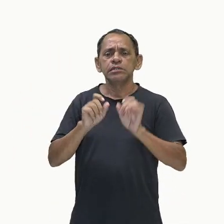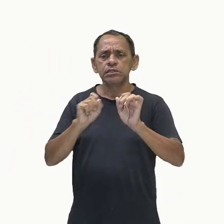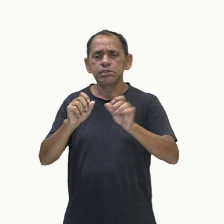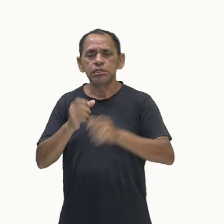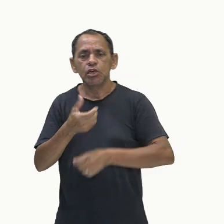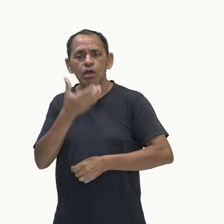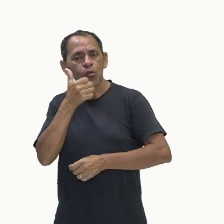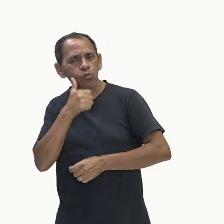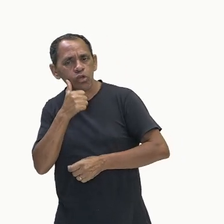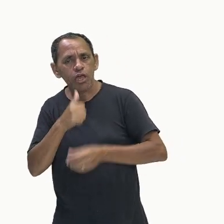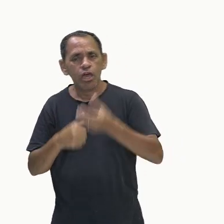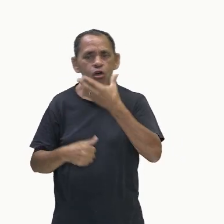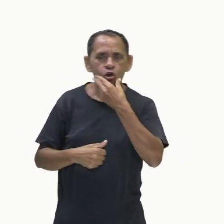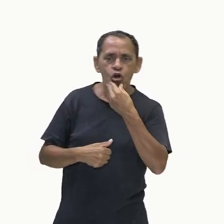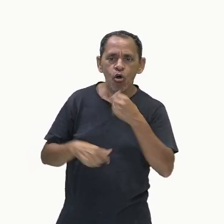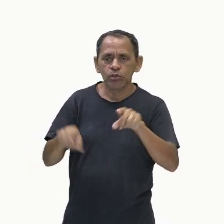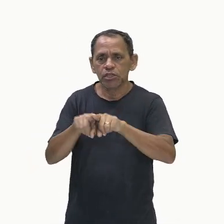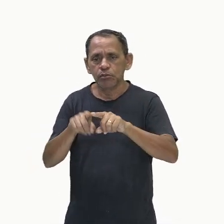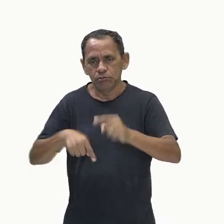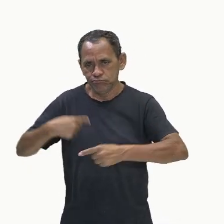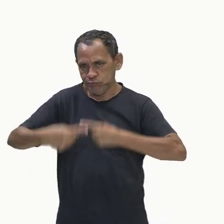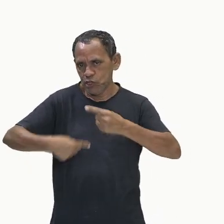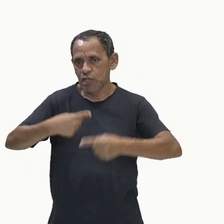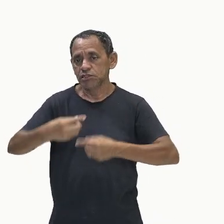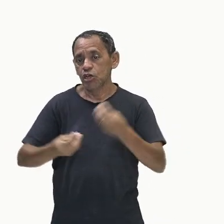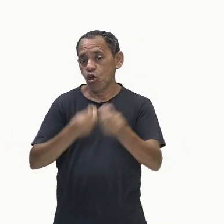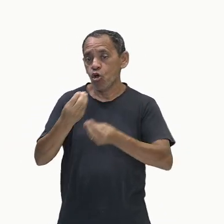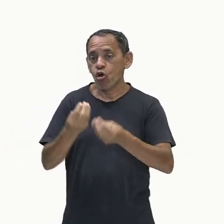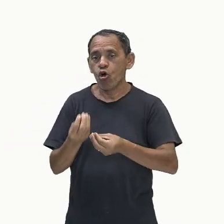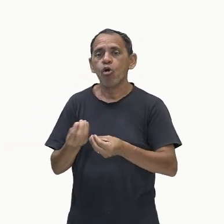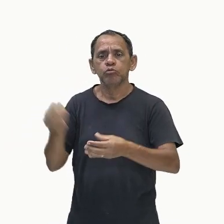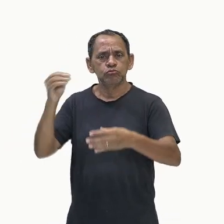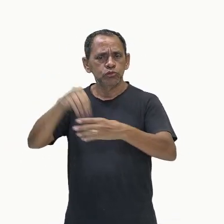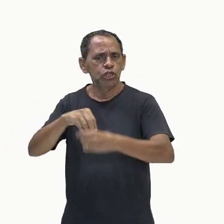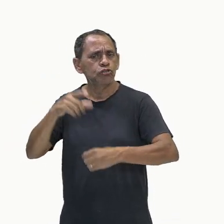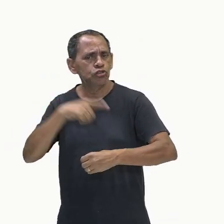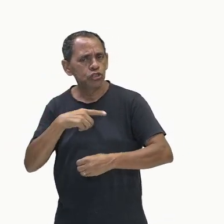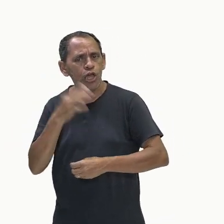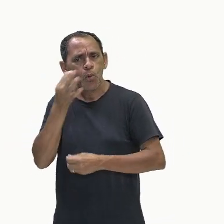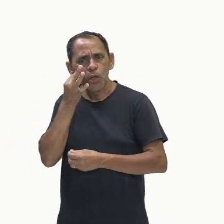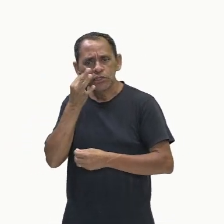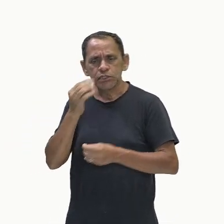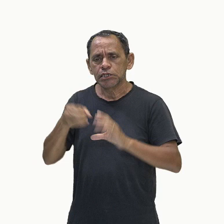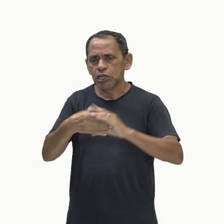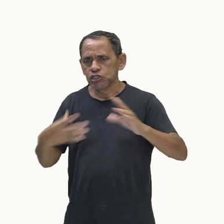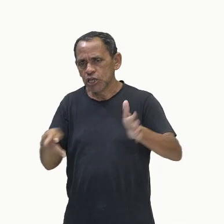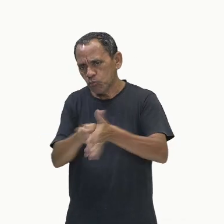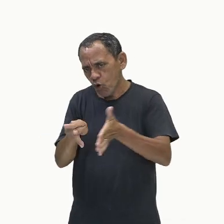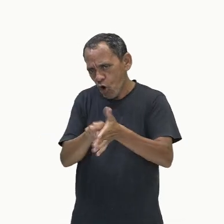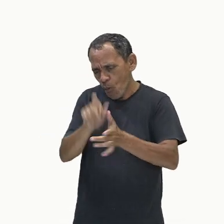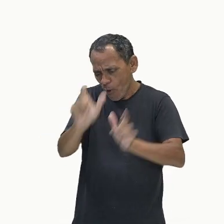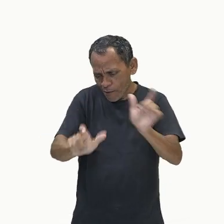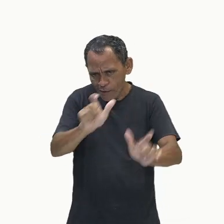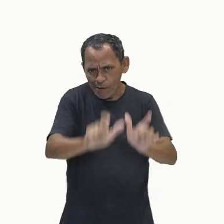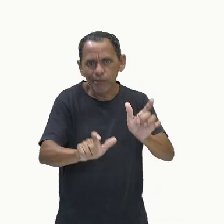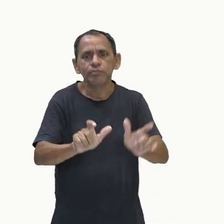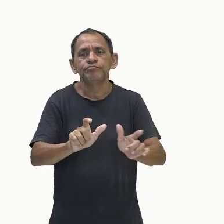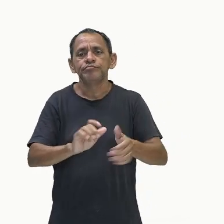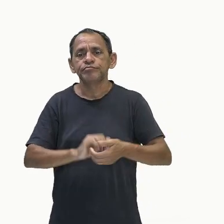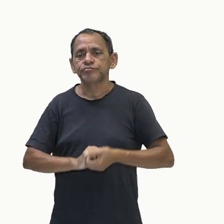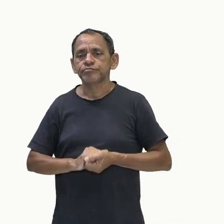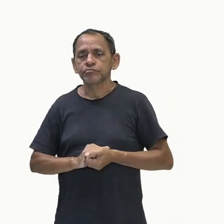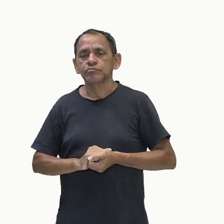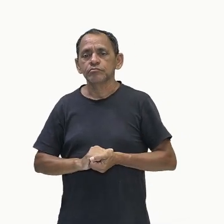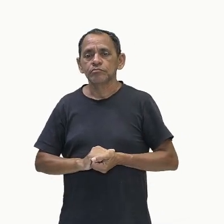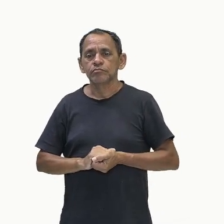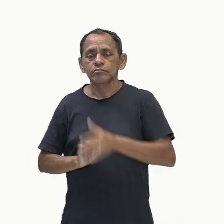a geração de cada indivíduo e a presença ou ausência da característica em cada indivíduo. Uma outra situação importante